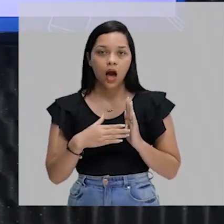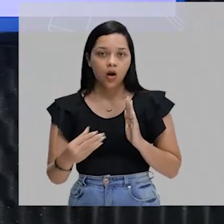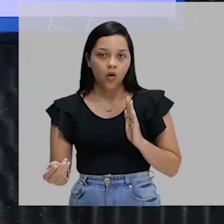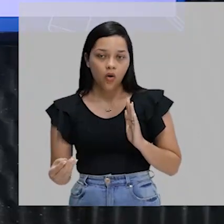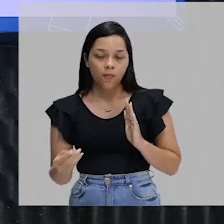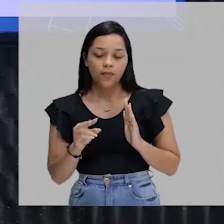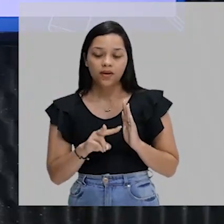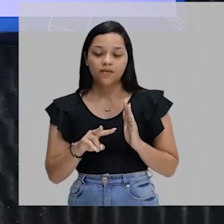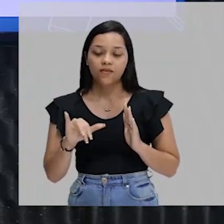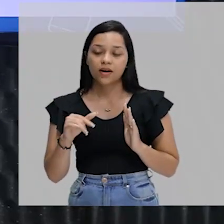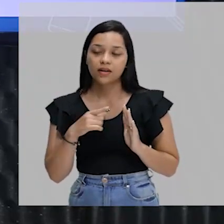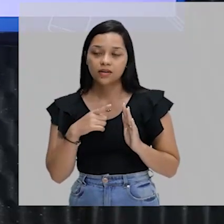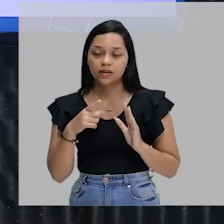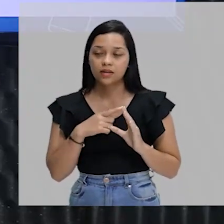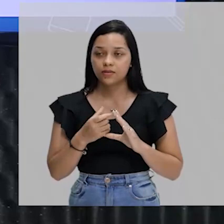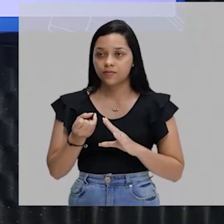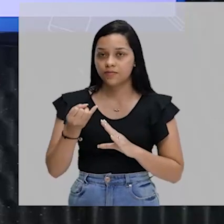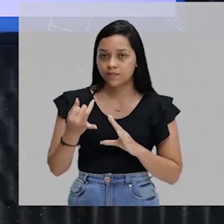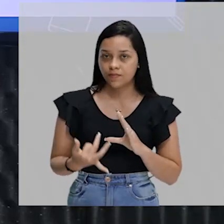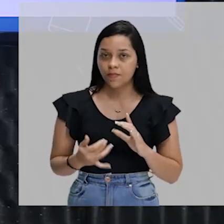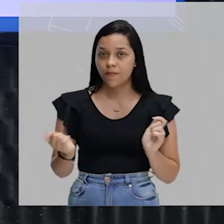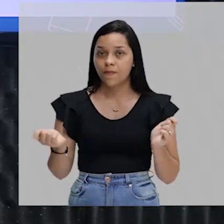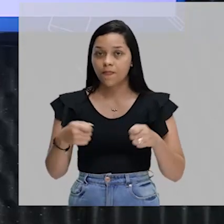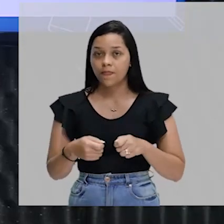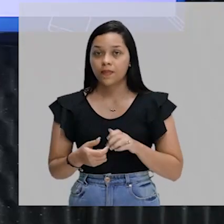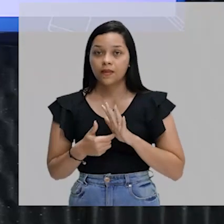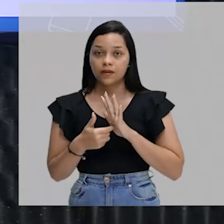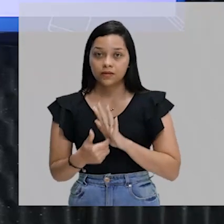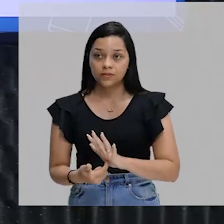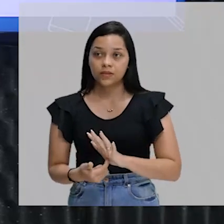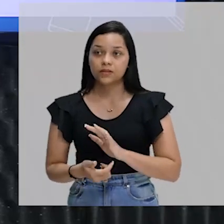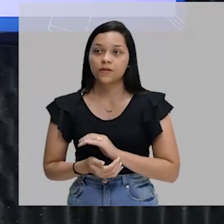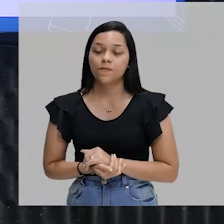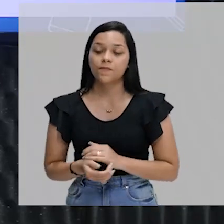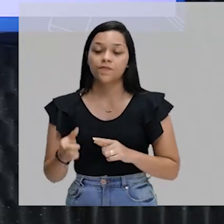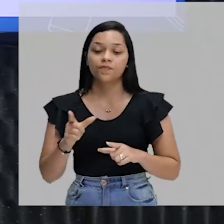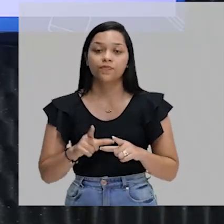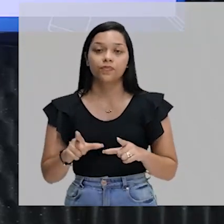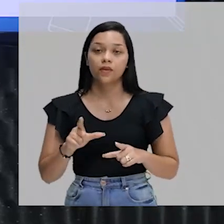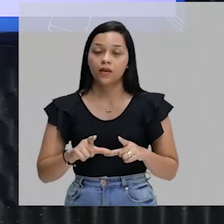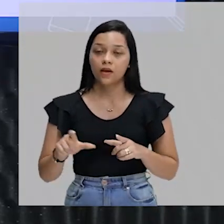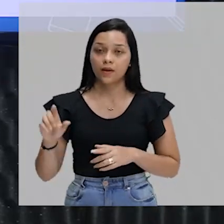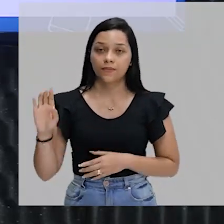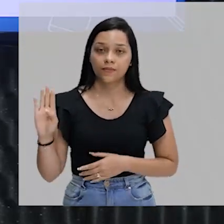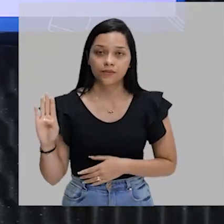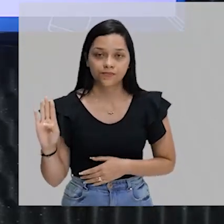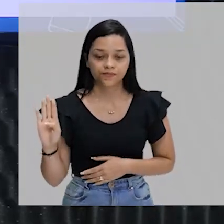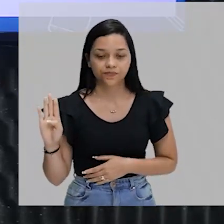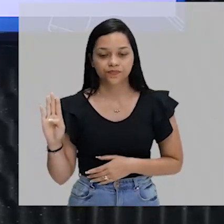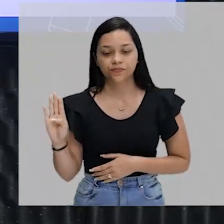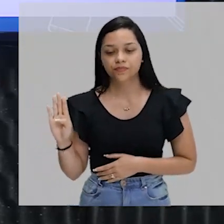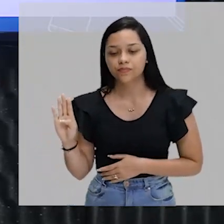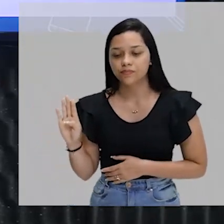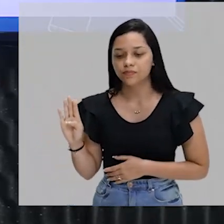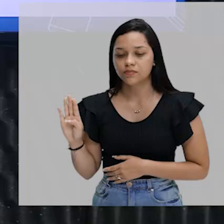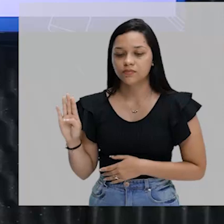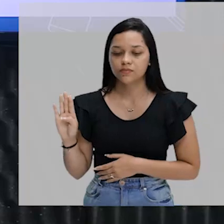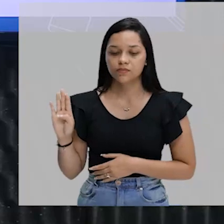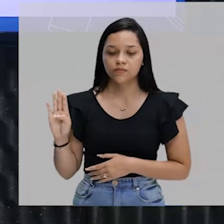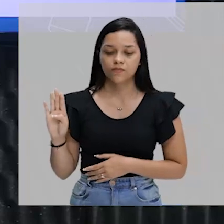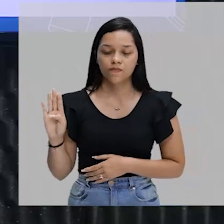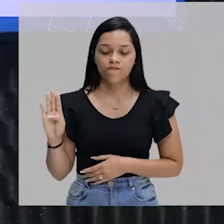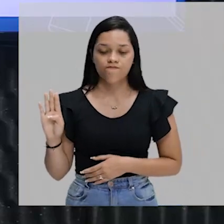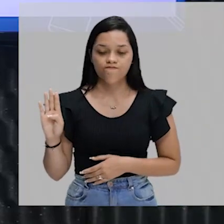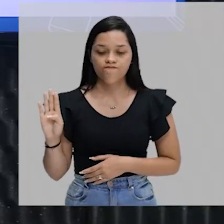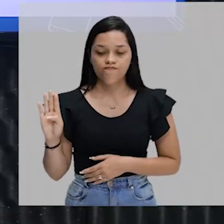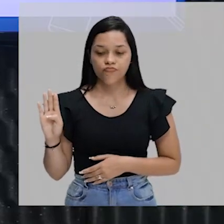que essa característica seja expressa. Tá? Letra B. A característica de interesse será manifestada